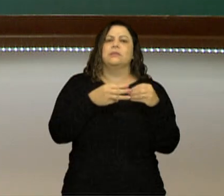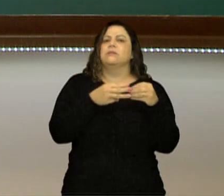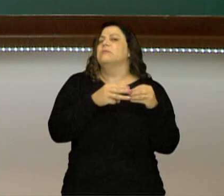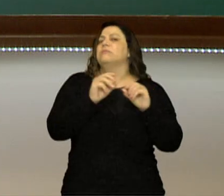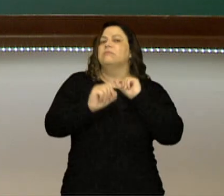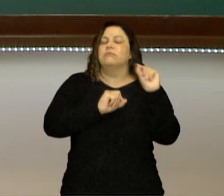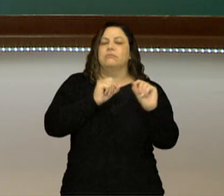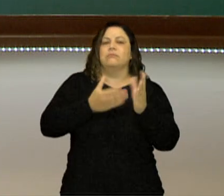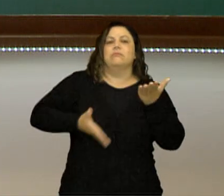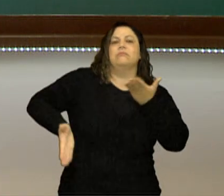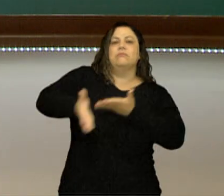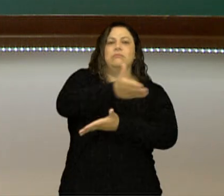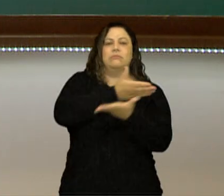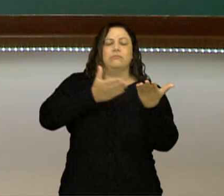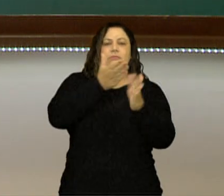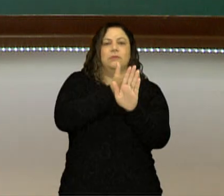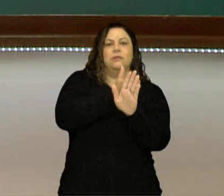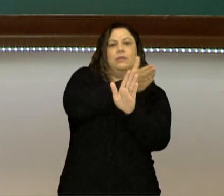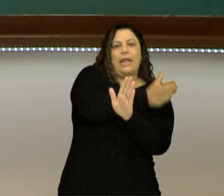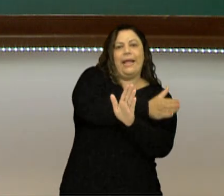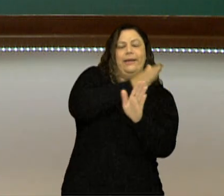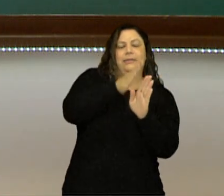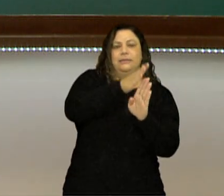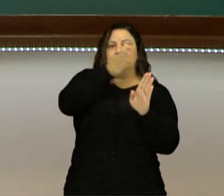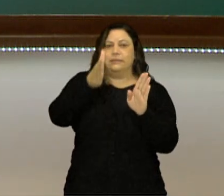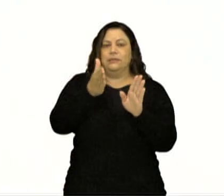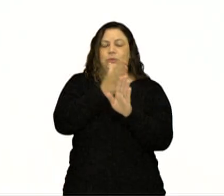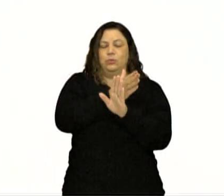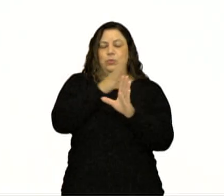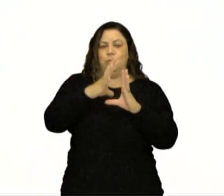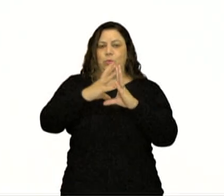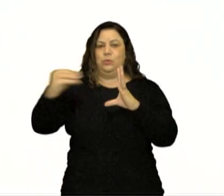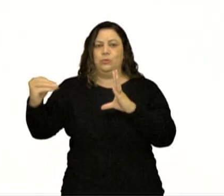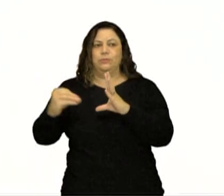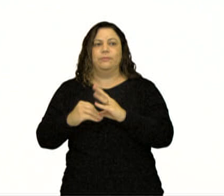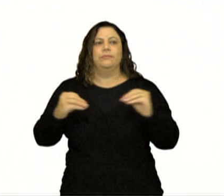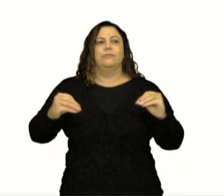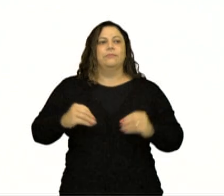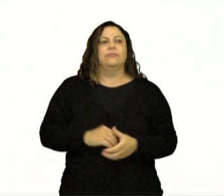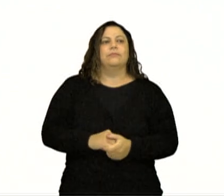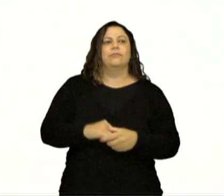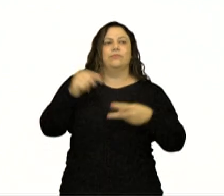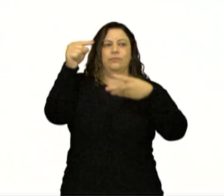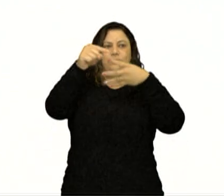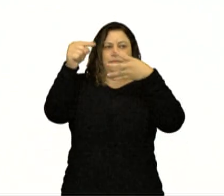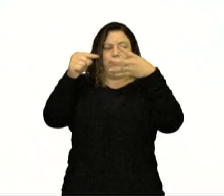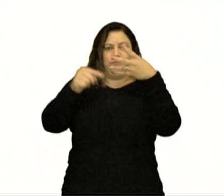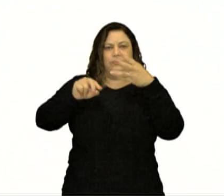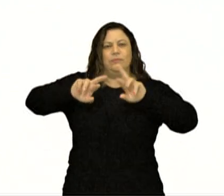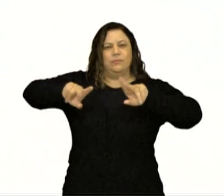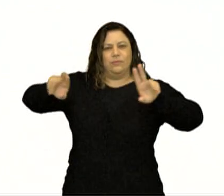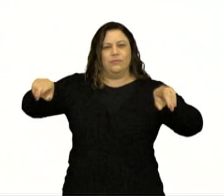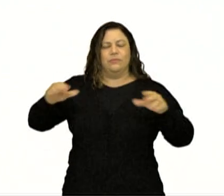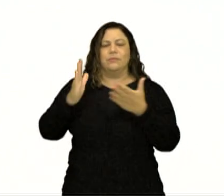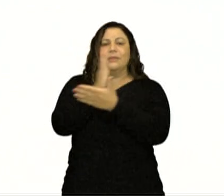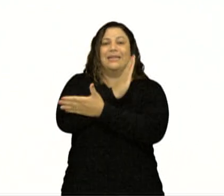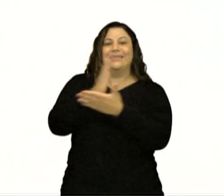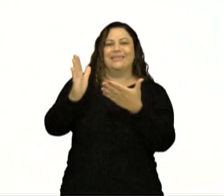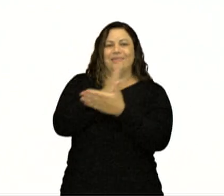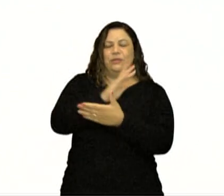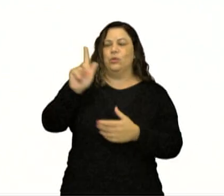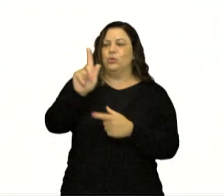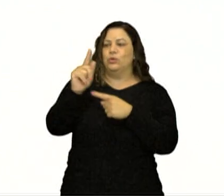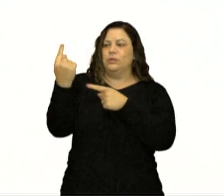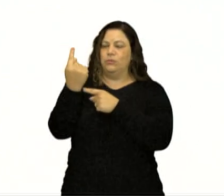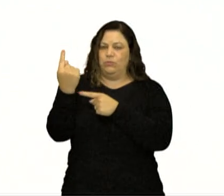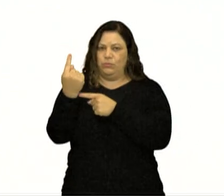uma etapa antes do processo de divisão mitótica, que é a intérfase. Essa intérfase ela é dividida nas fases G1, que é